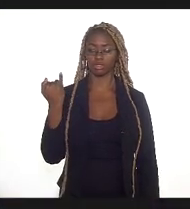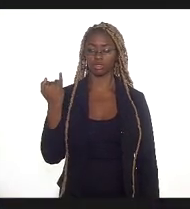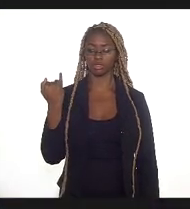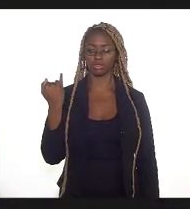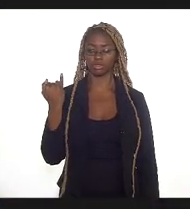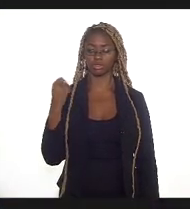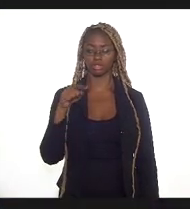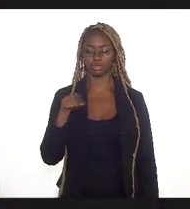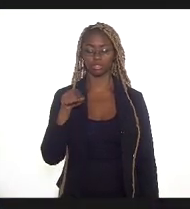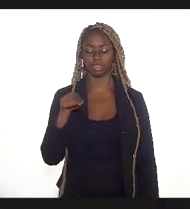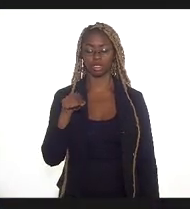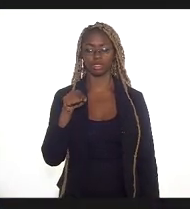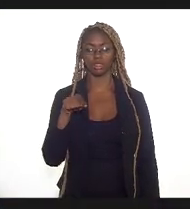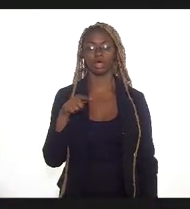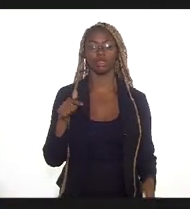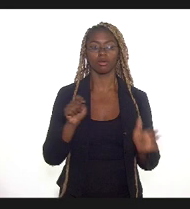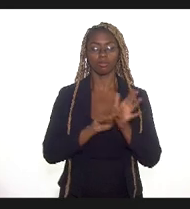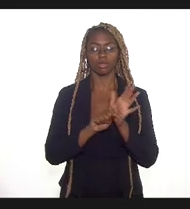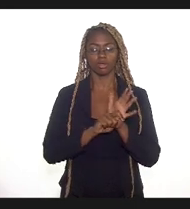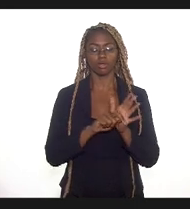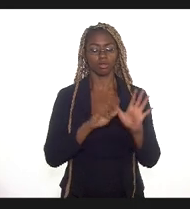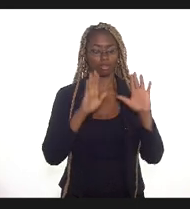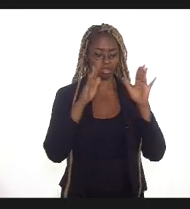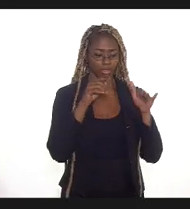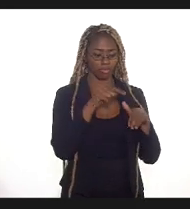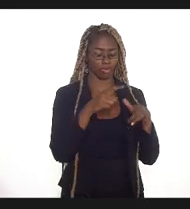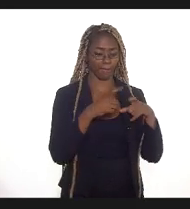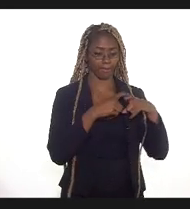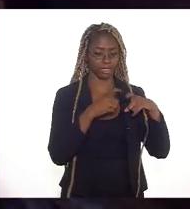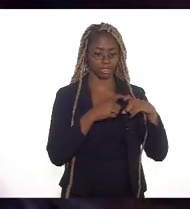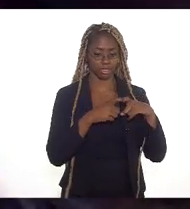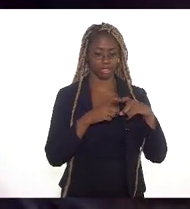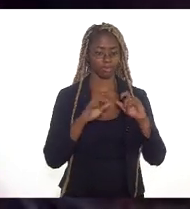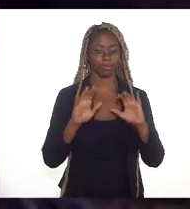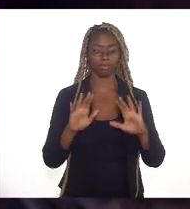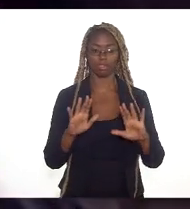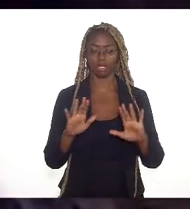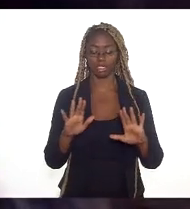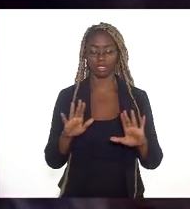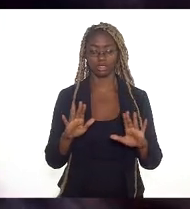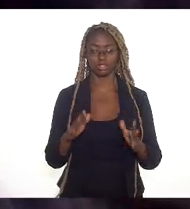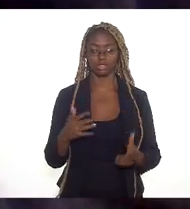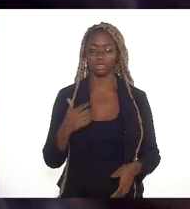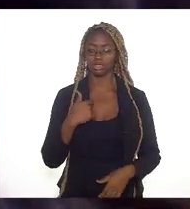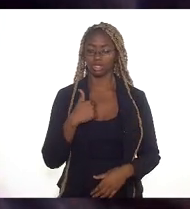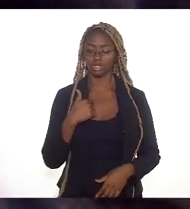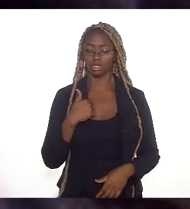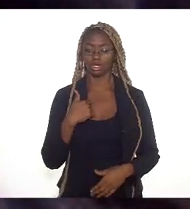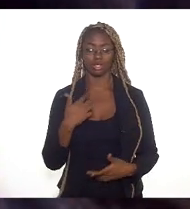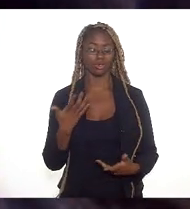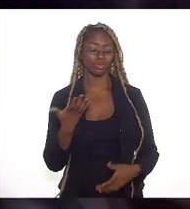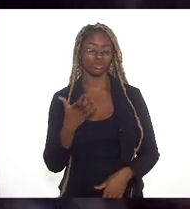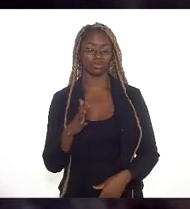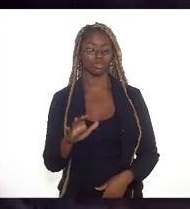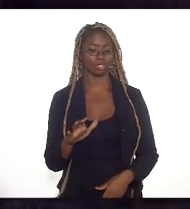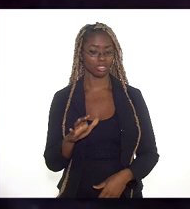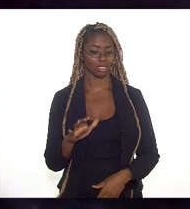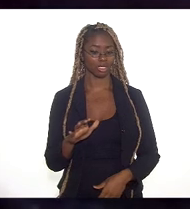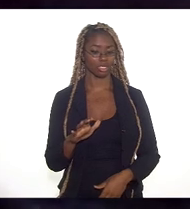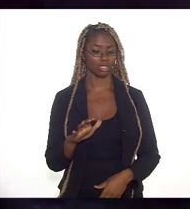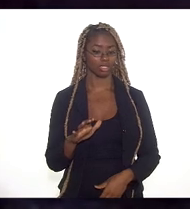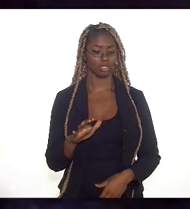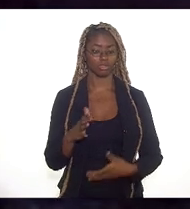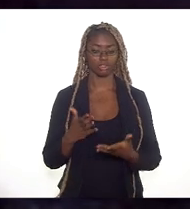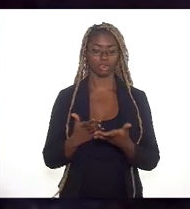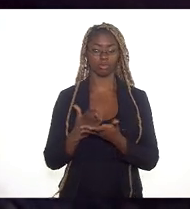da erva, né, da maconha, para fins medicinais. Eu só lamento, senhor presidente, não ter havido um consenso para aprovação